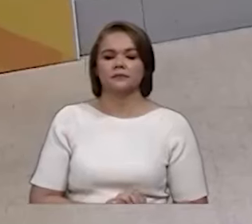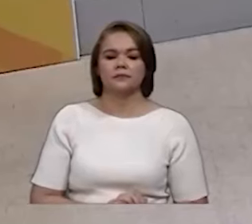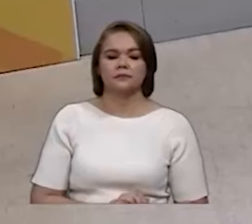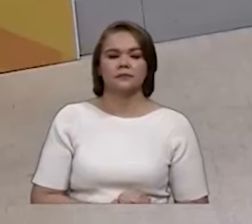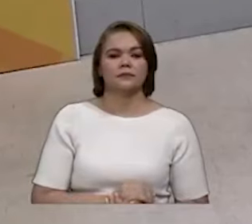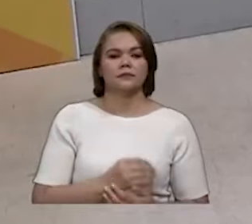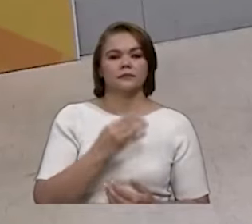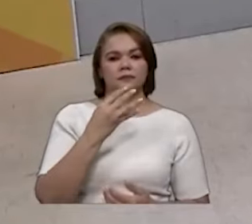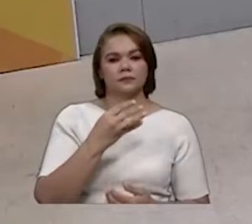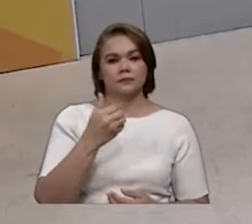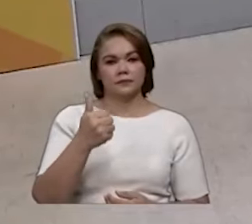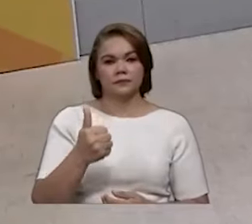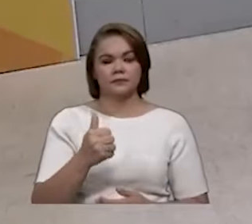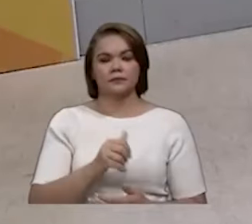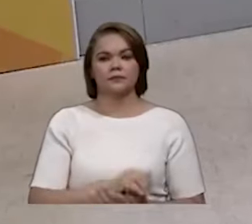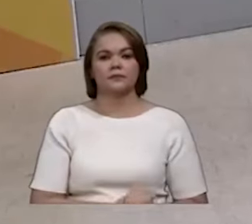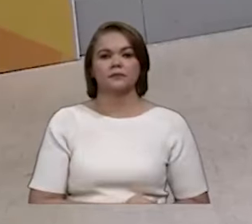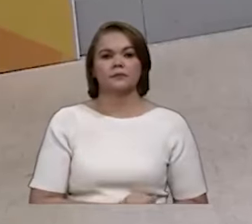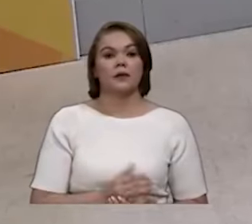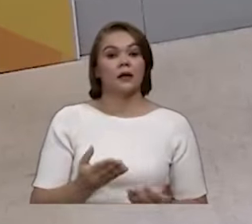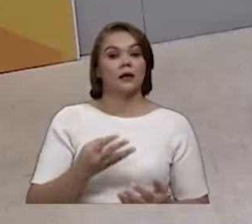41 já marcou? Marque aí.